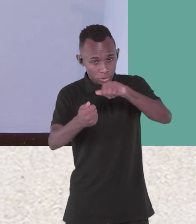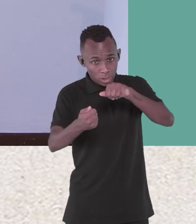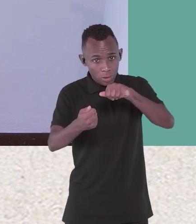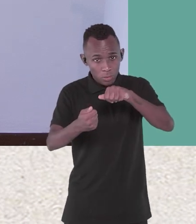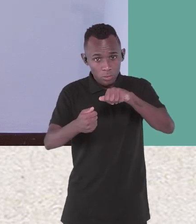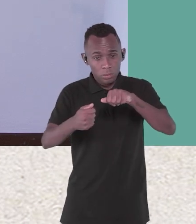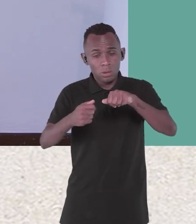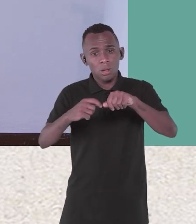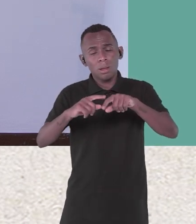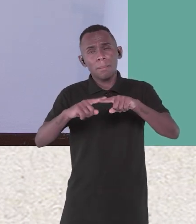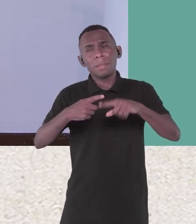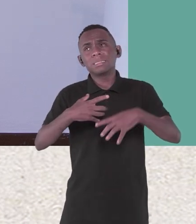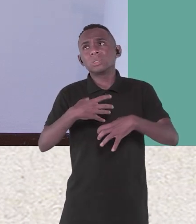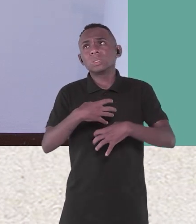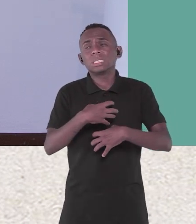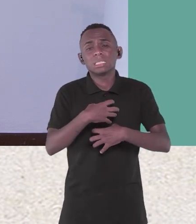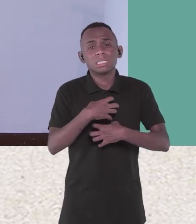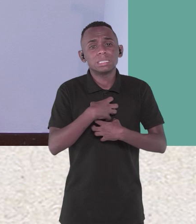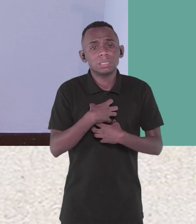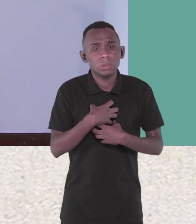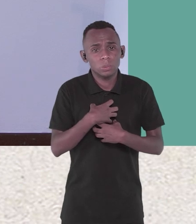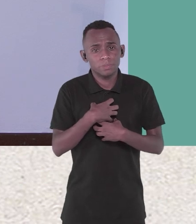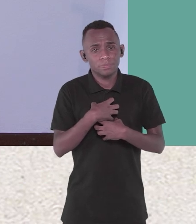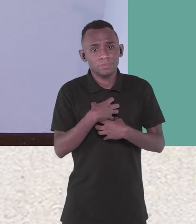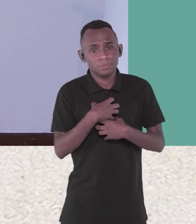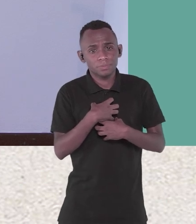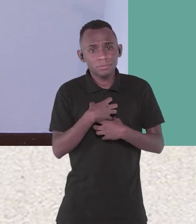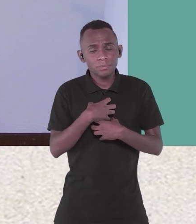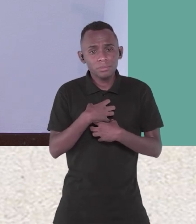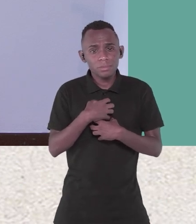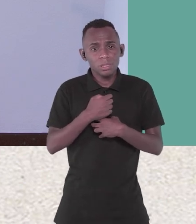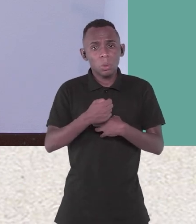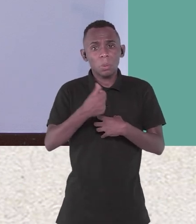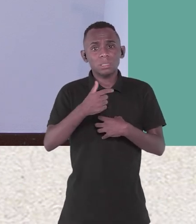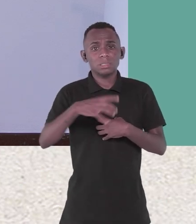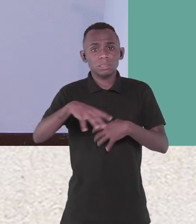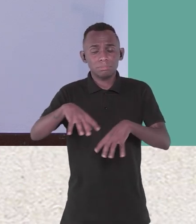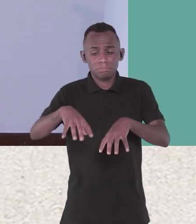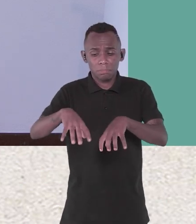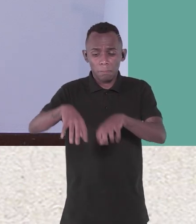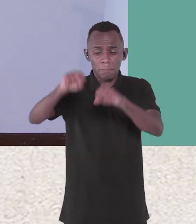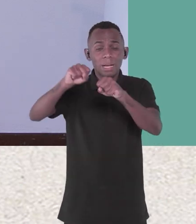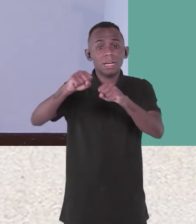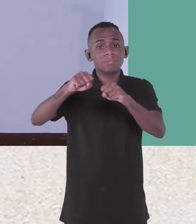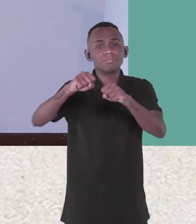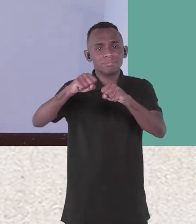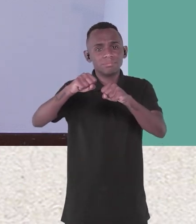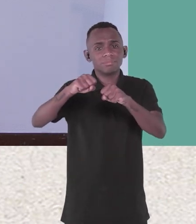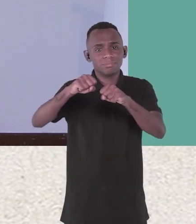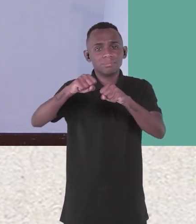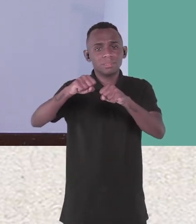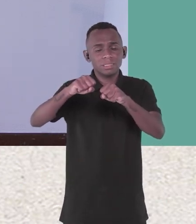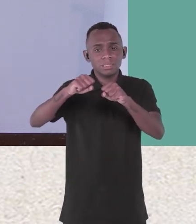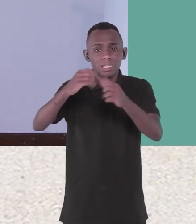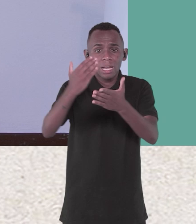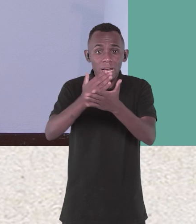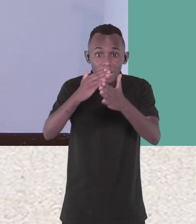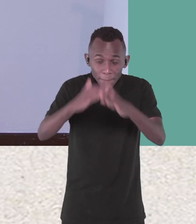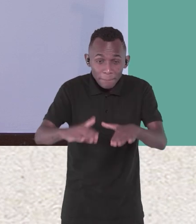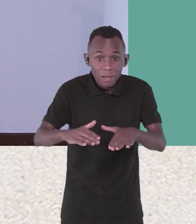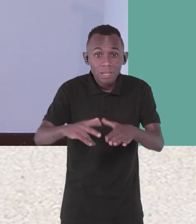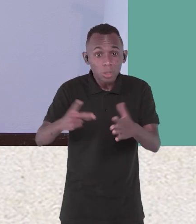mas me dá a sensação de que a gente está nesse apagar de luzes, e esse era muito real. Esse apagar de luzes